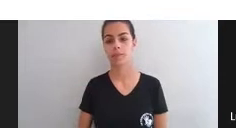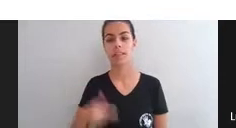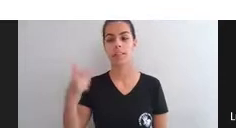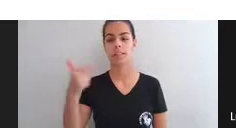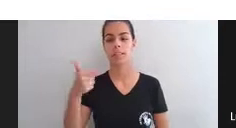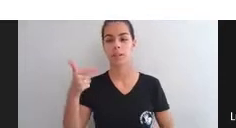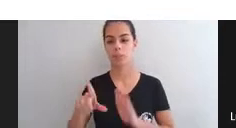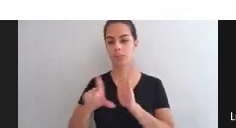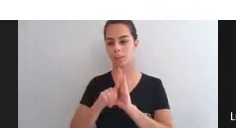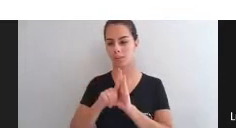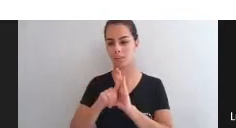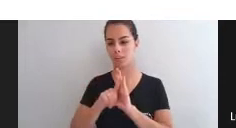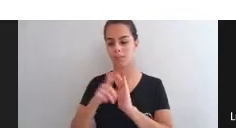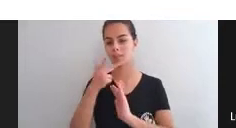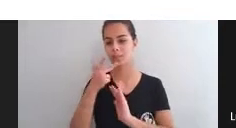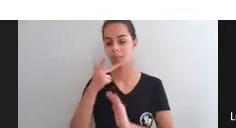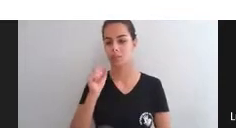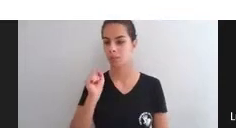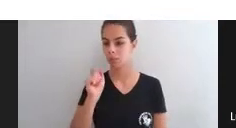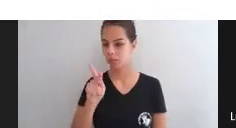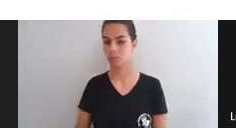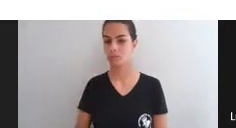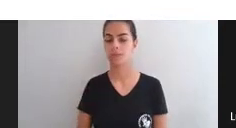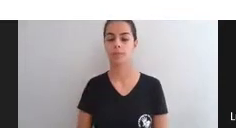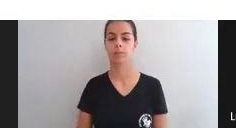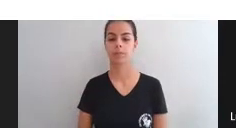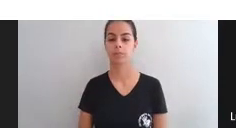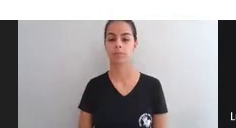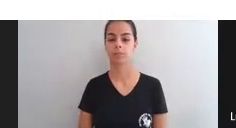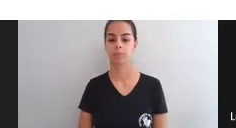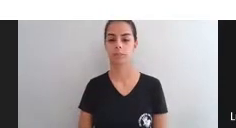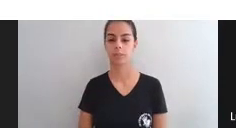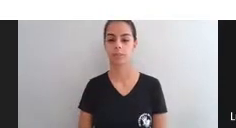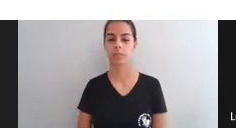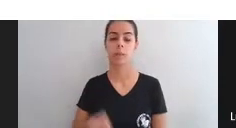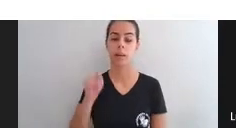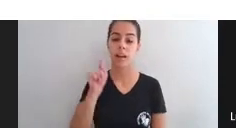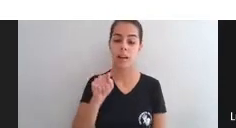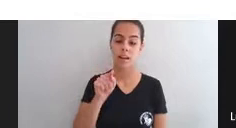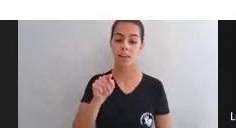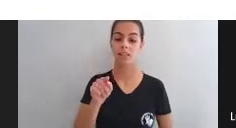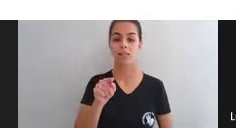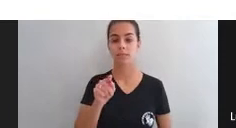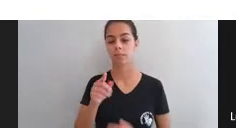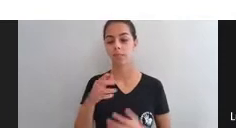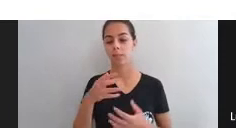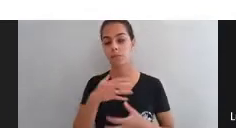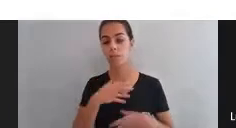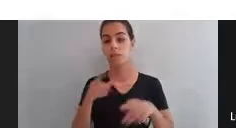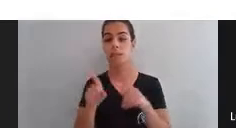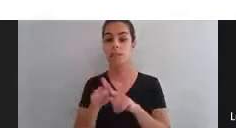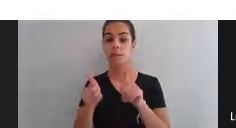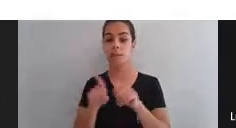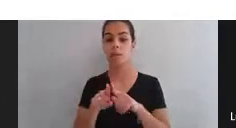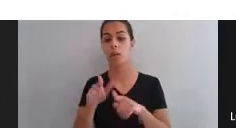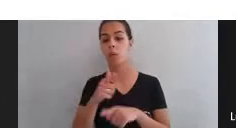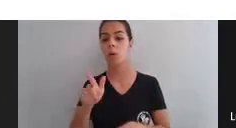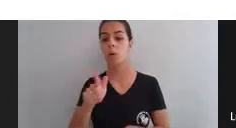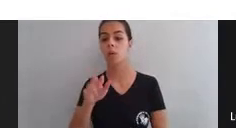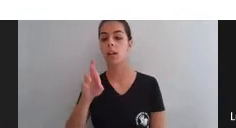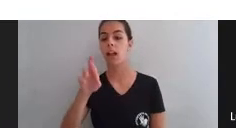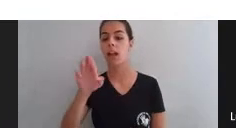lei. Ok? E não só para essa forma, isso aqui também é válido para a forma do